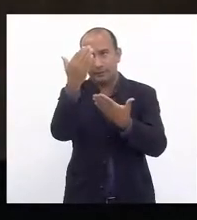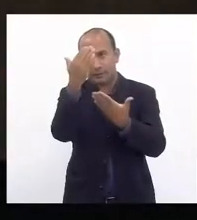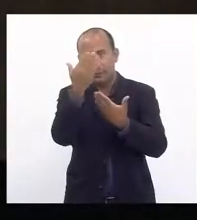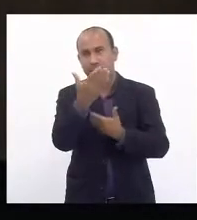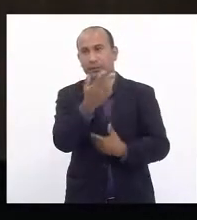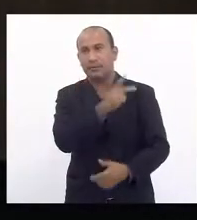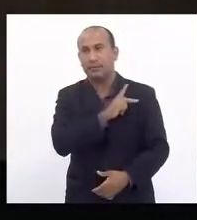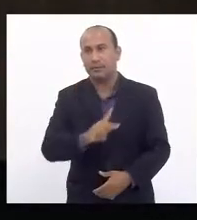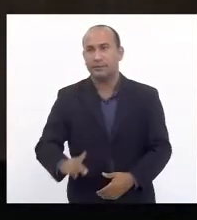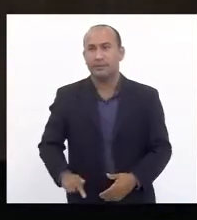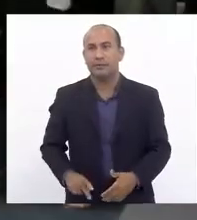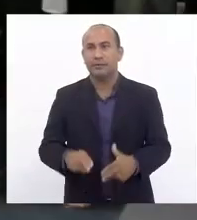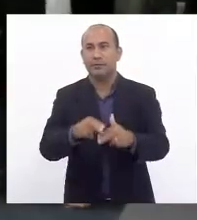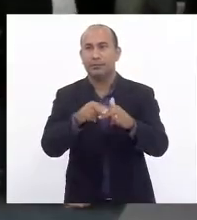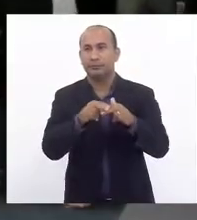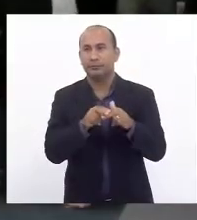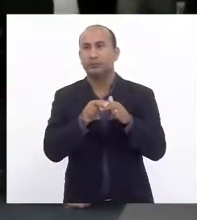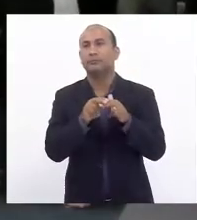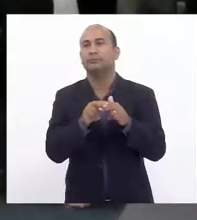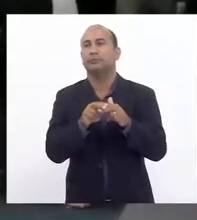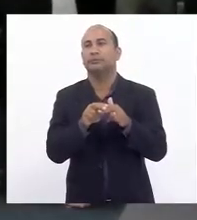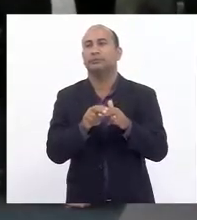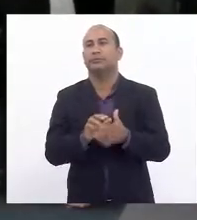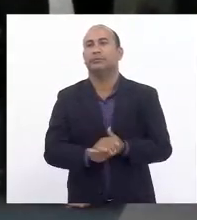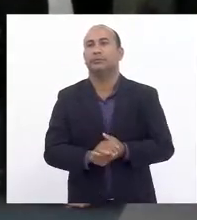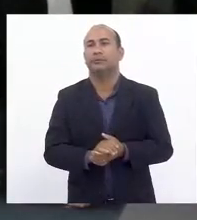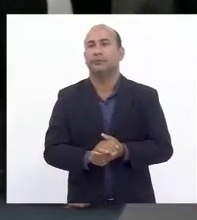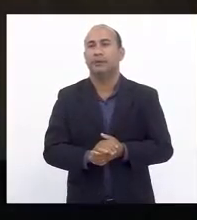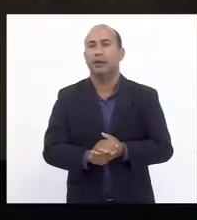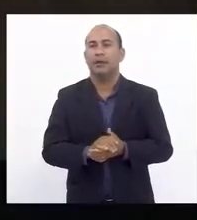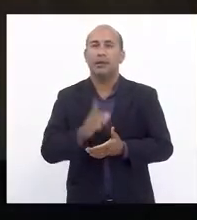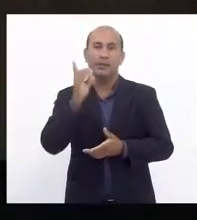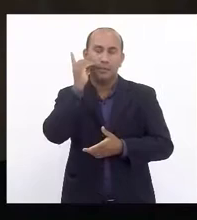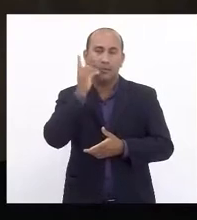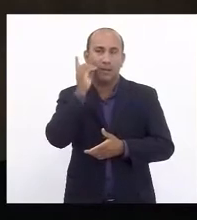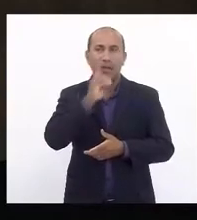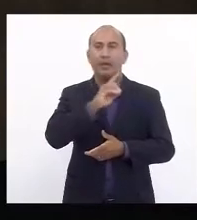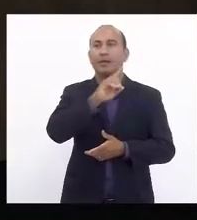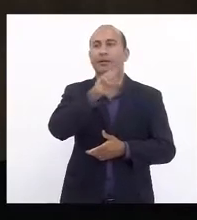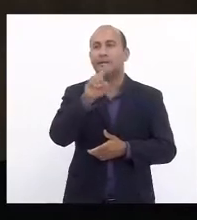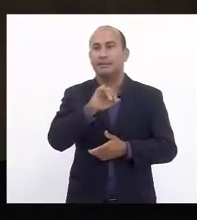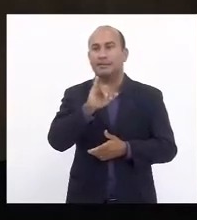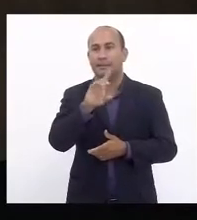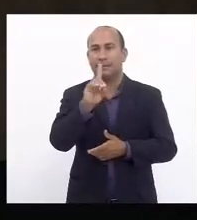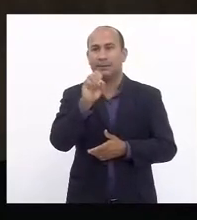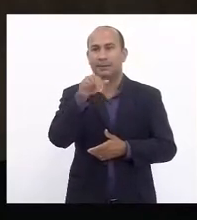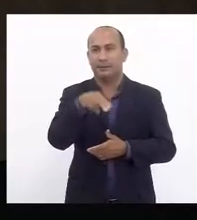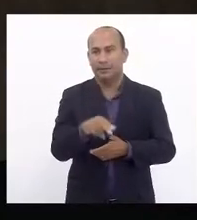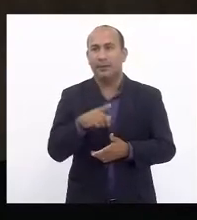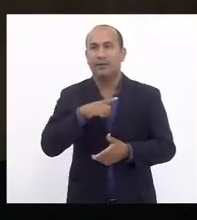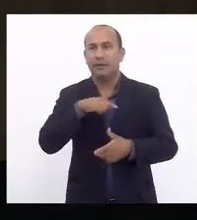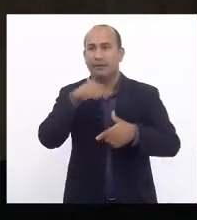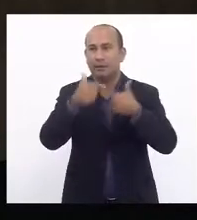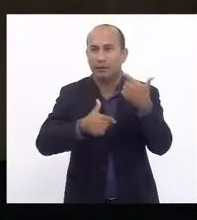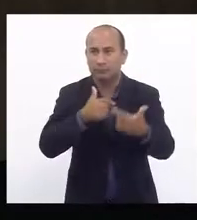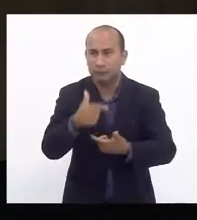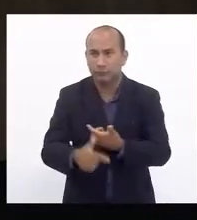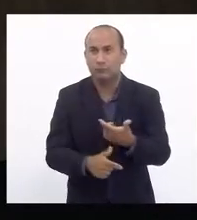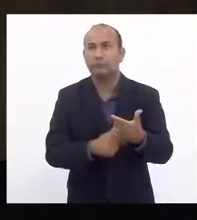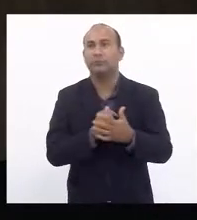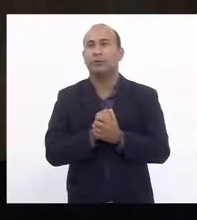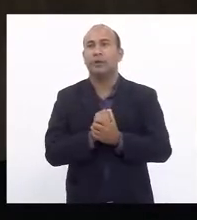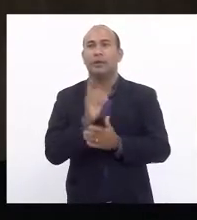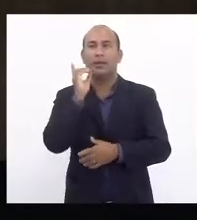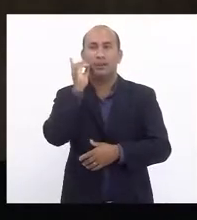Excelência por pautar o projeto, agradecer a deputada Zeidan também, que também sempre esteve nessa luta, a deputada Fran,